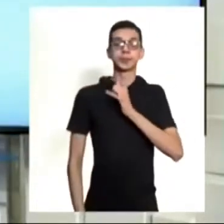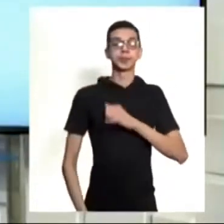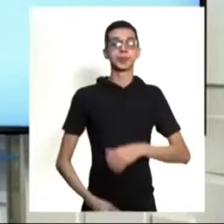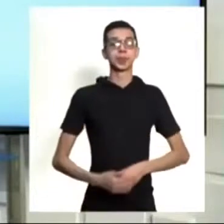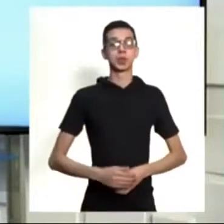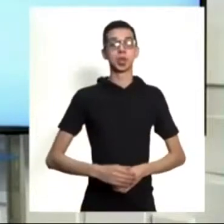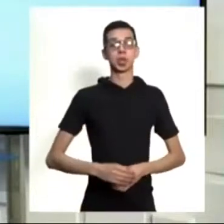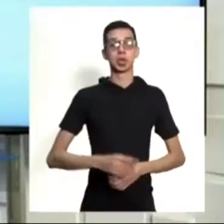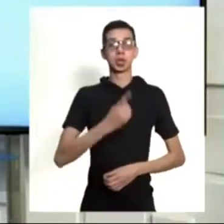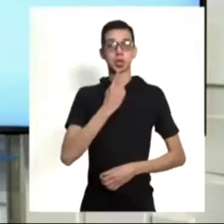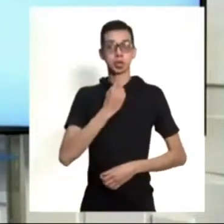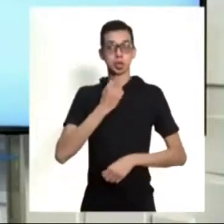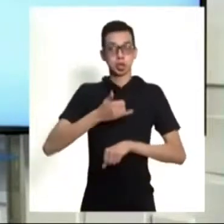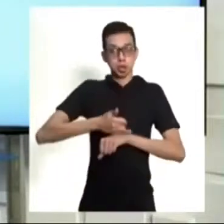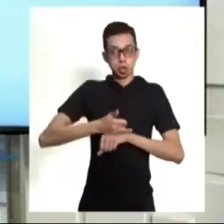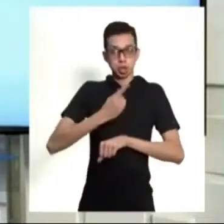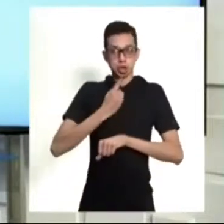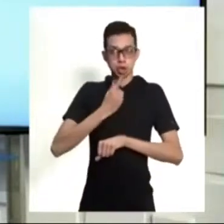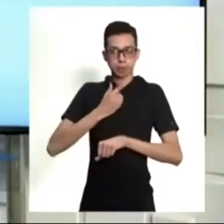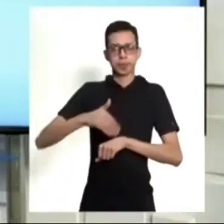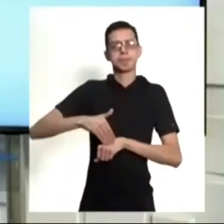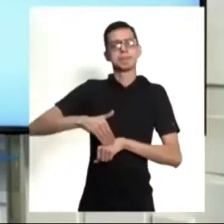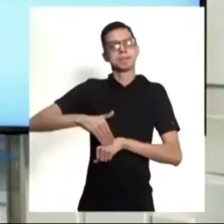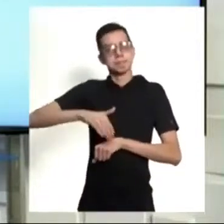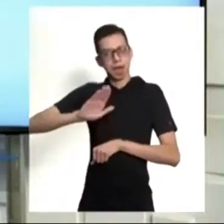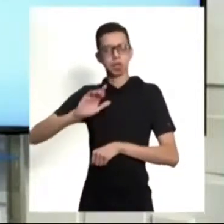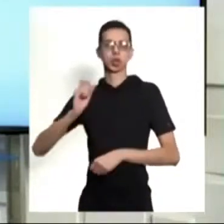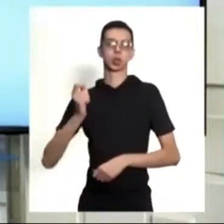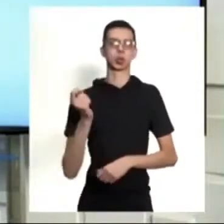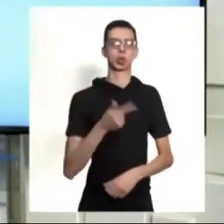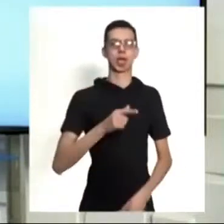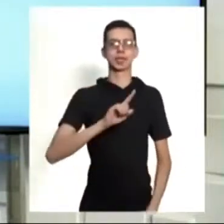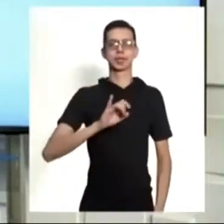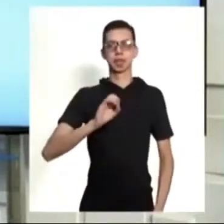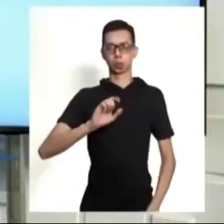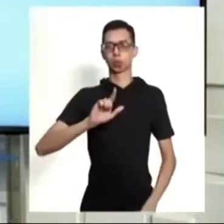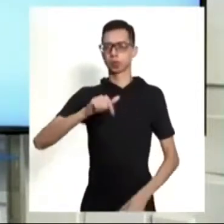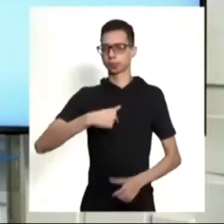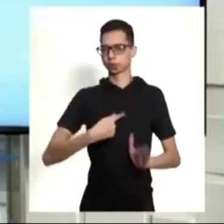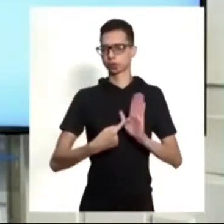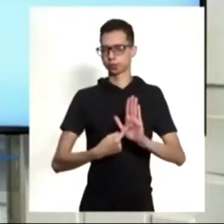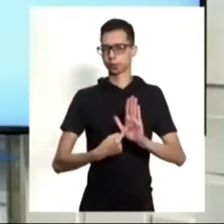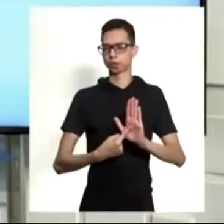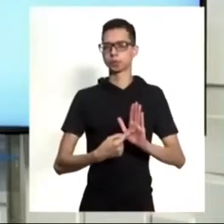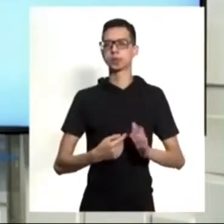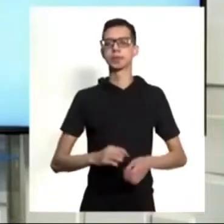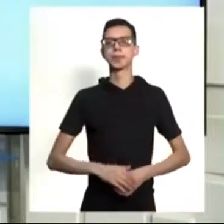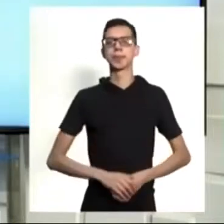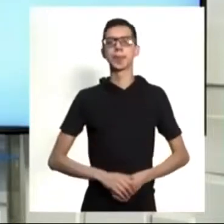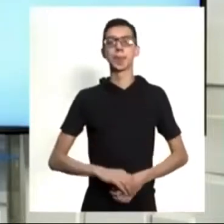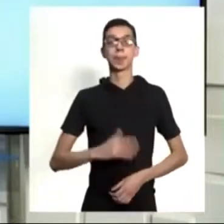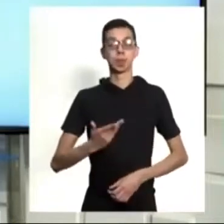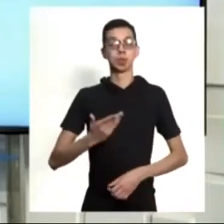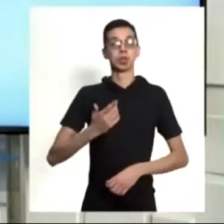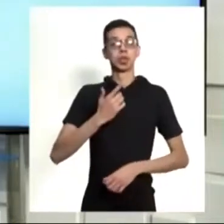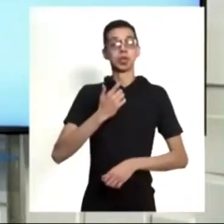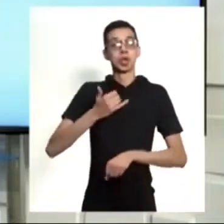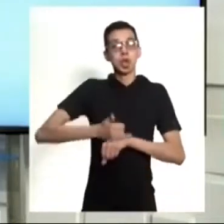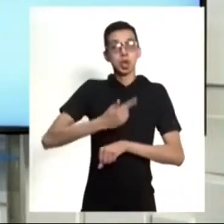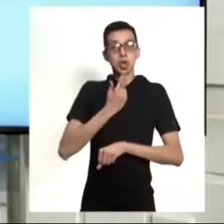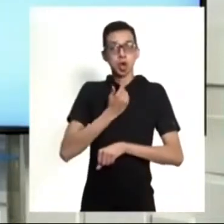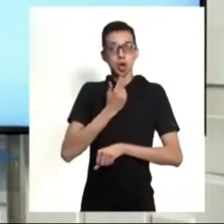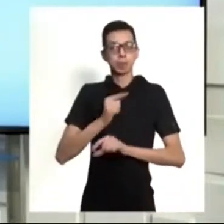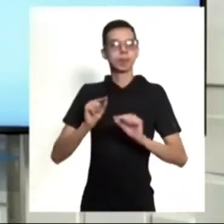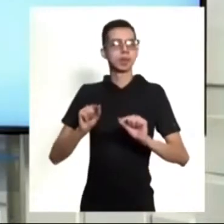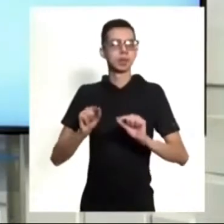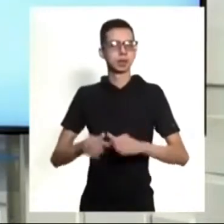do cobre é maior que o do zinco. Daqui a pouco eu vou te dar os valores aqui para você perceber. Com o potencial de redução do cobre, o cobre tem uma